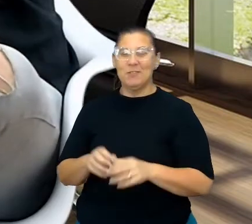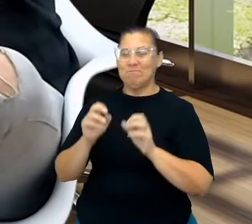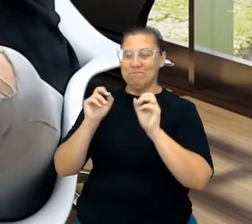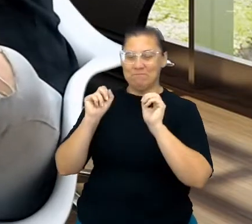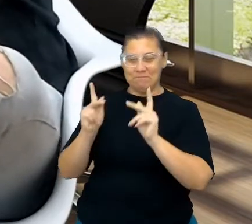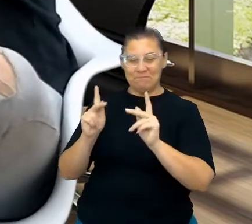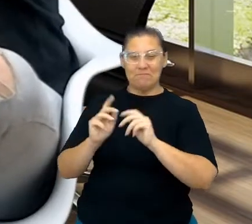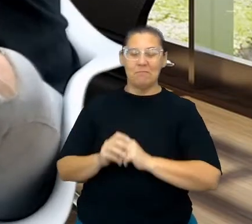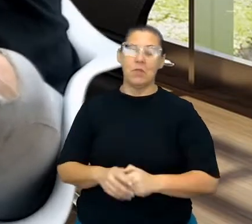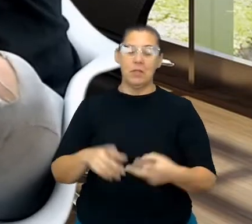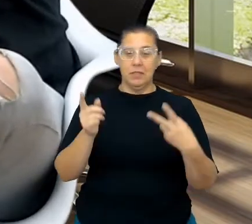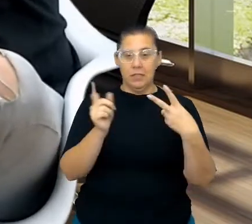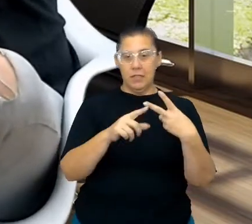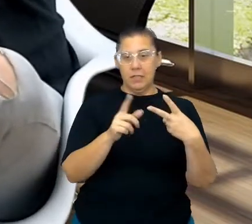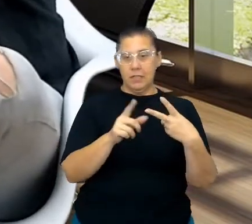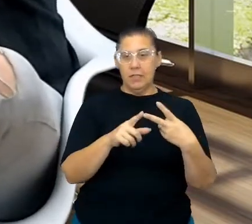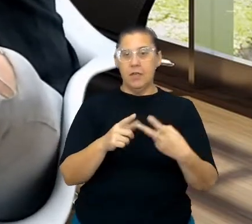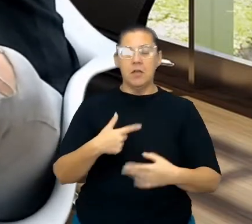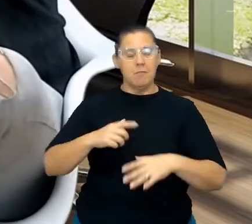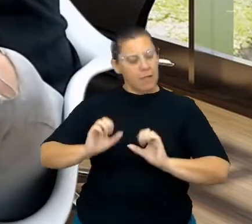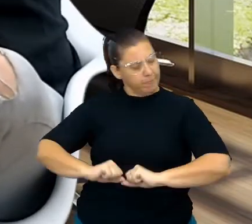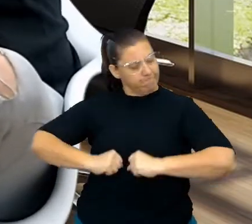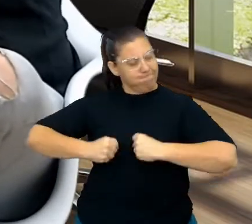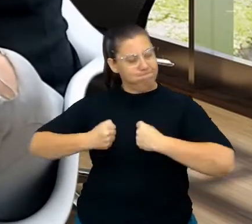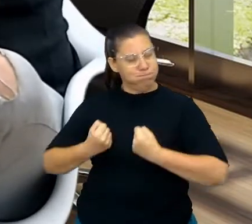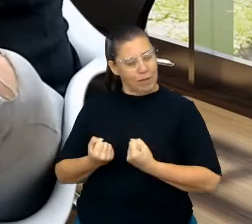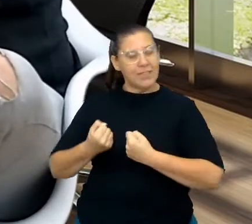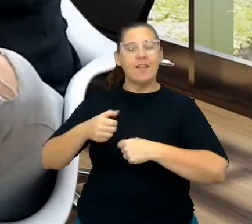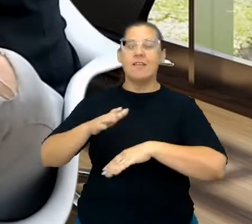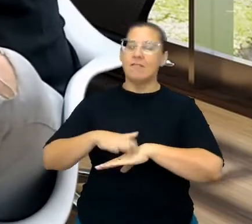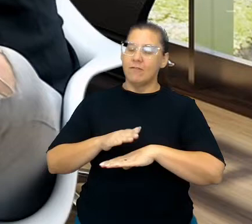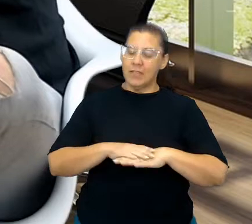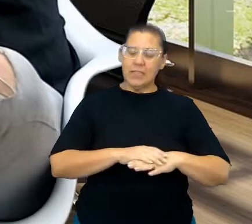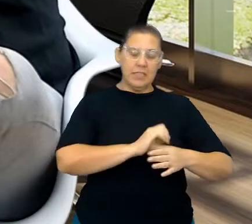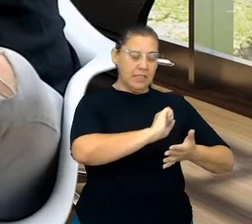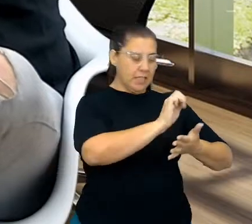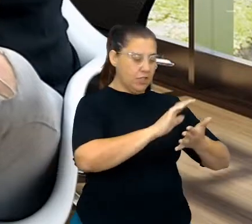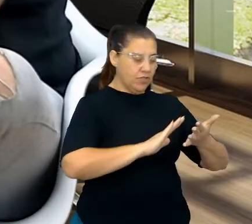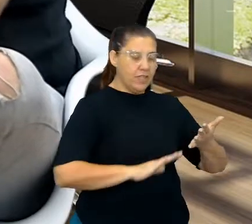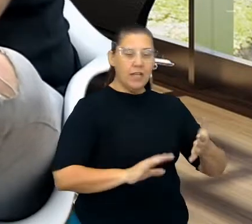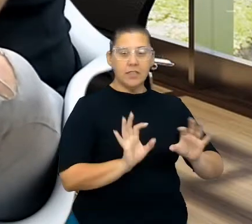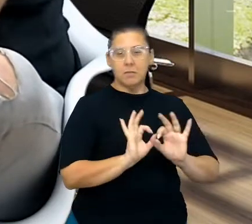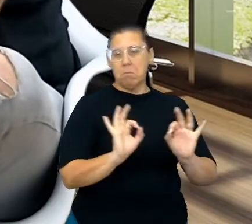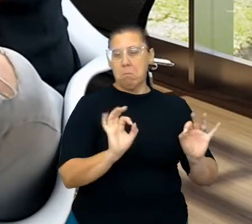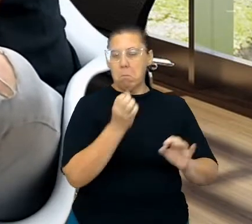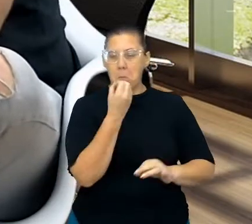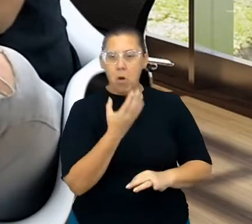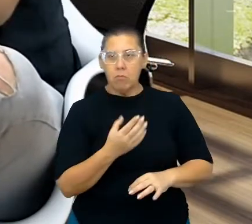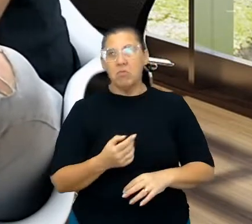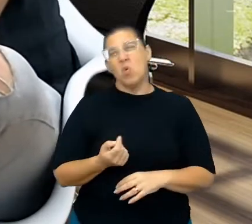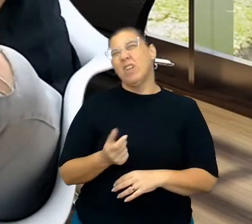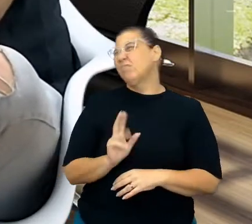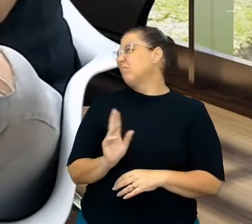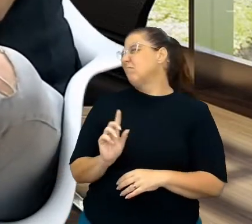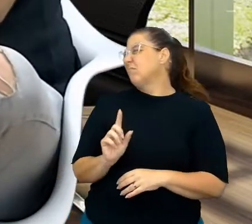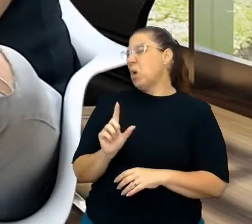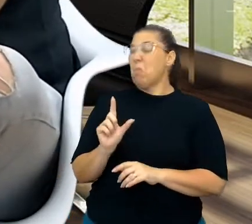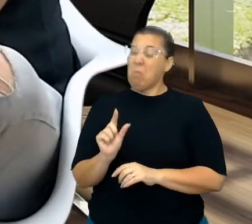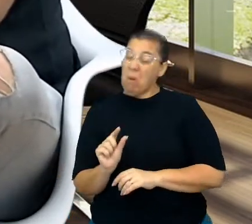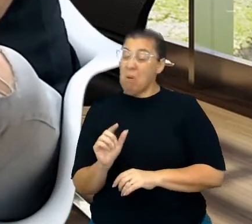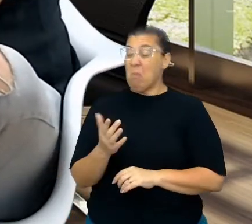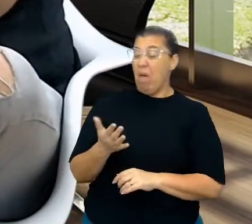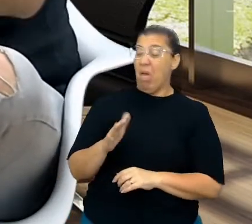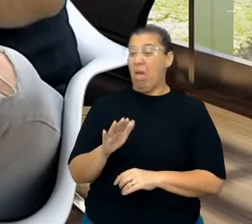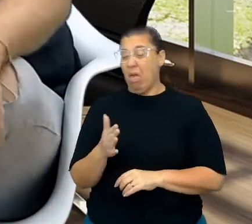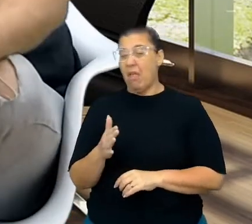Beleza, ó. Segunda pergunta, me empenhei em fazer as atividades com capricho? E aí, quase nunca, pouco, bastante ou